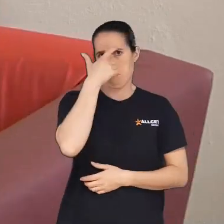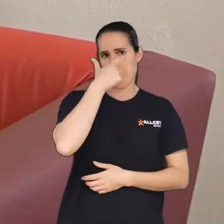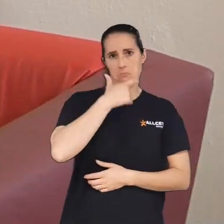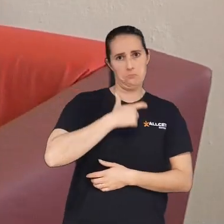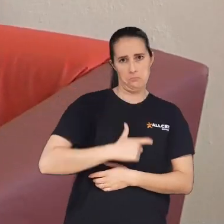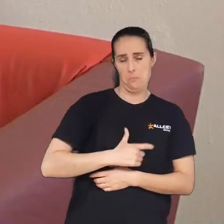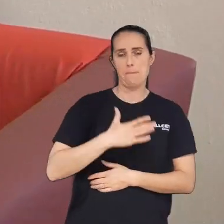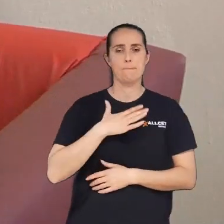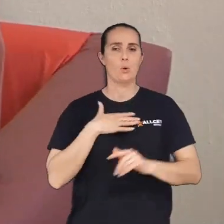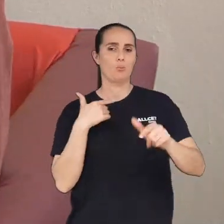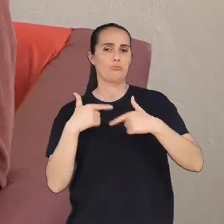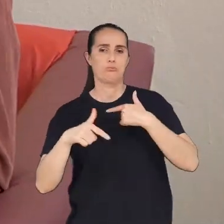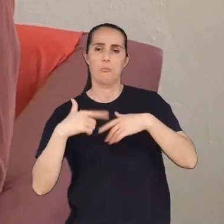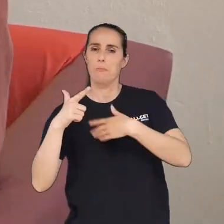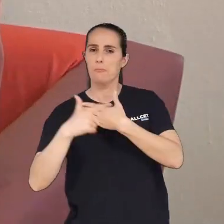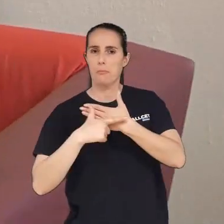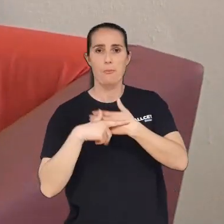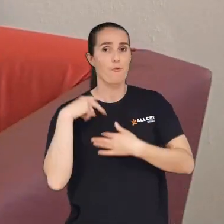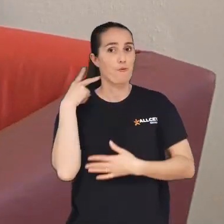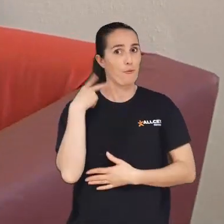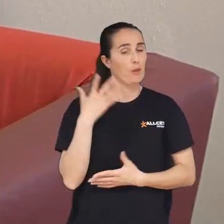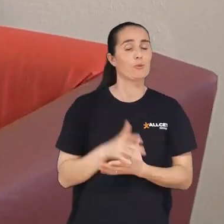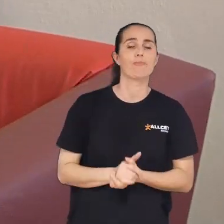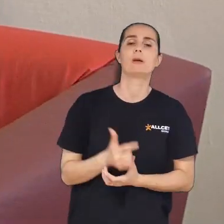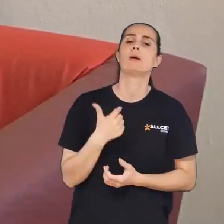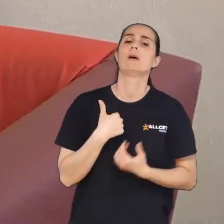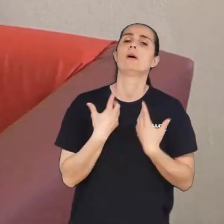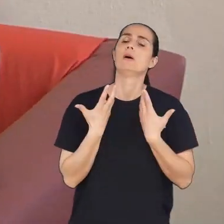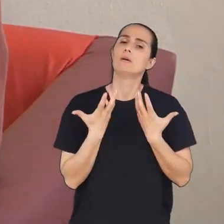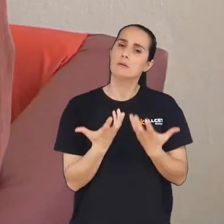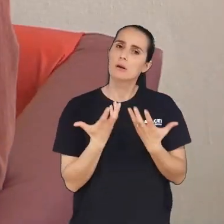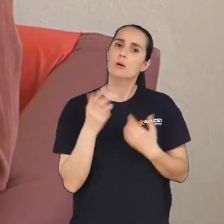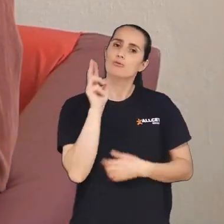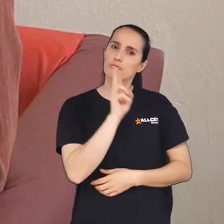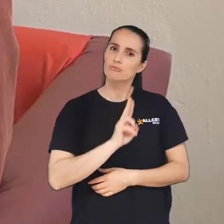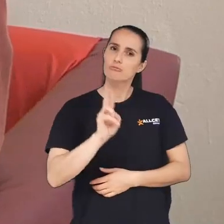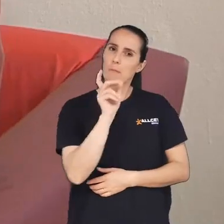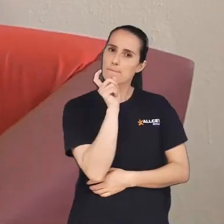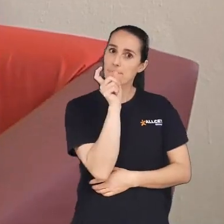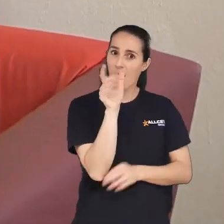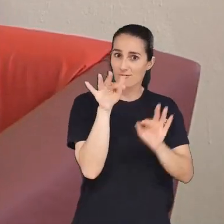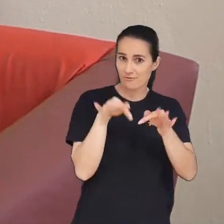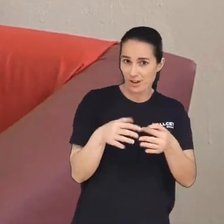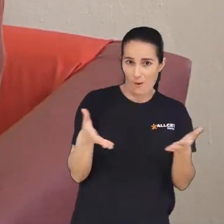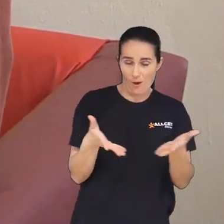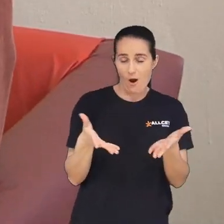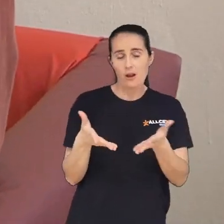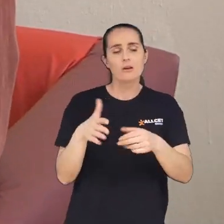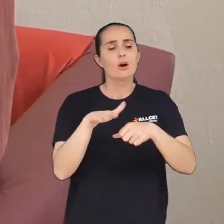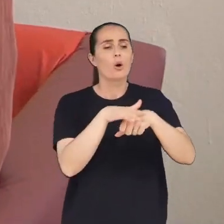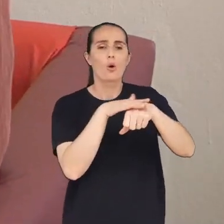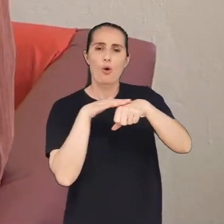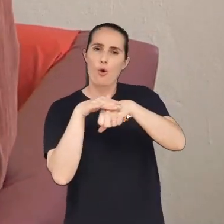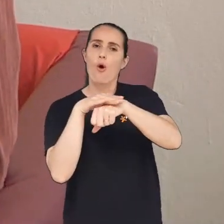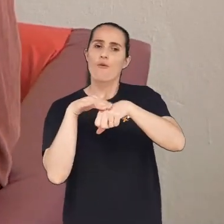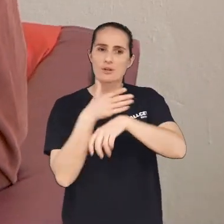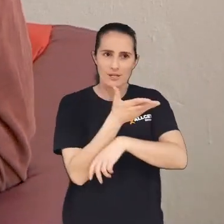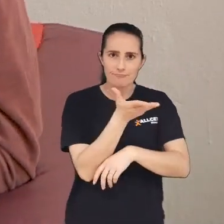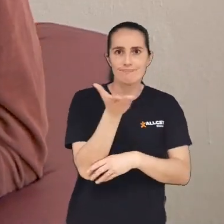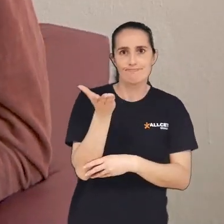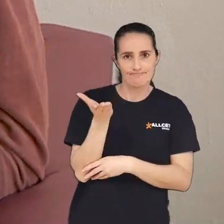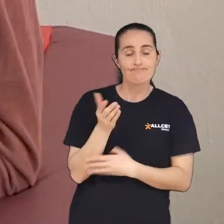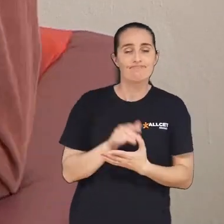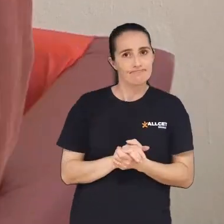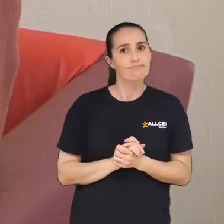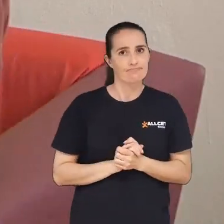pouco que eu preciso falar sobre minha pessoa, sobre minha função como vereador. Eu gostaria de usar essas